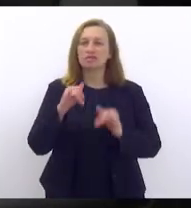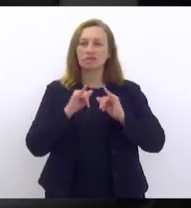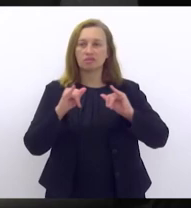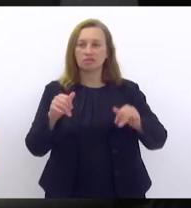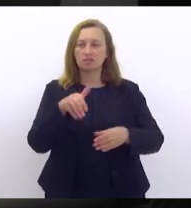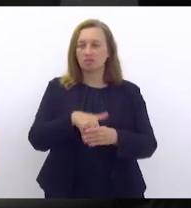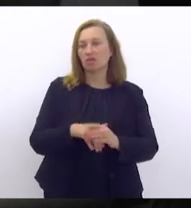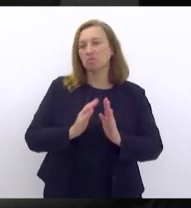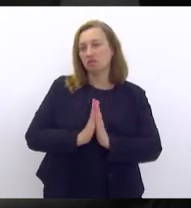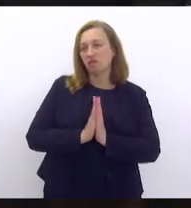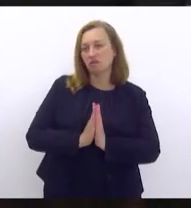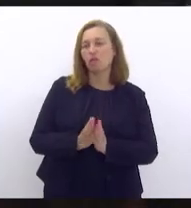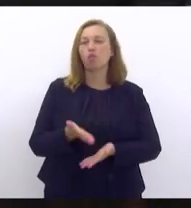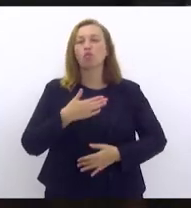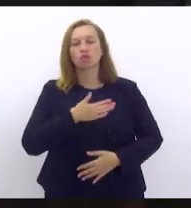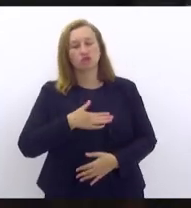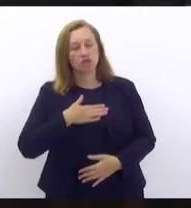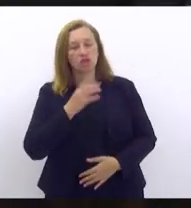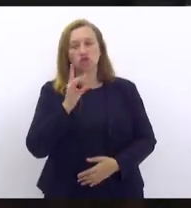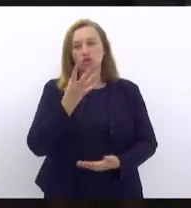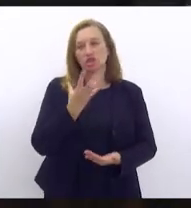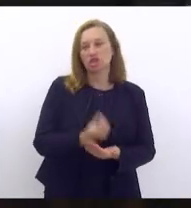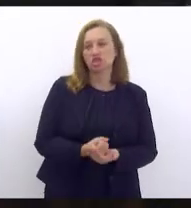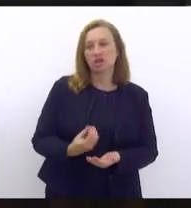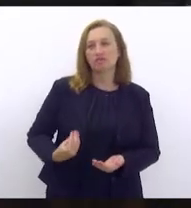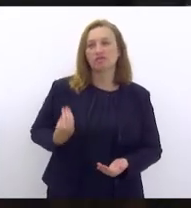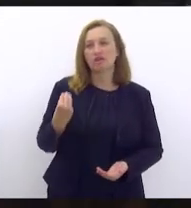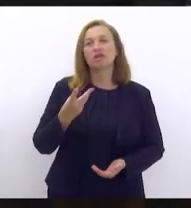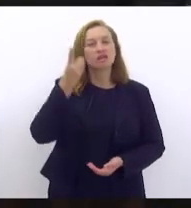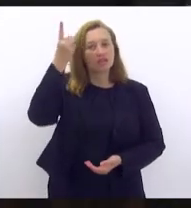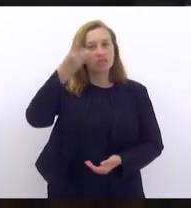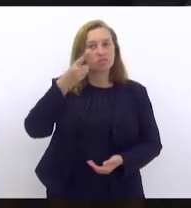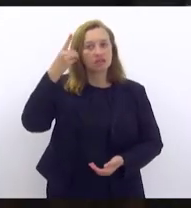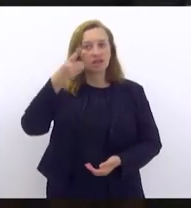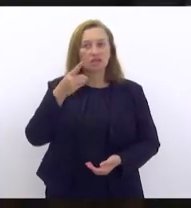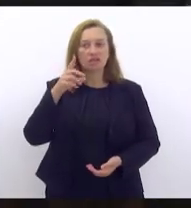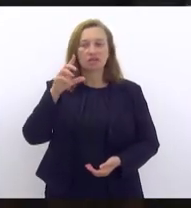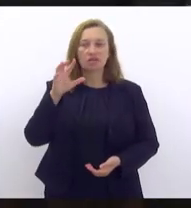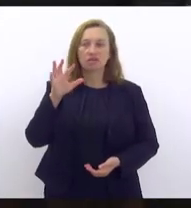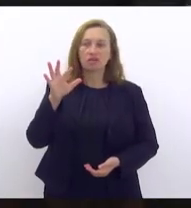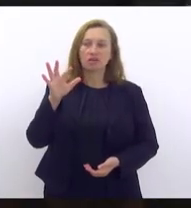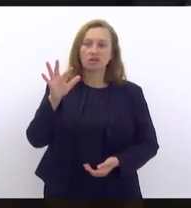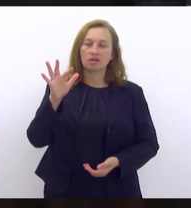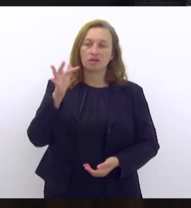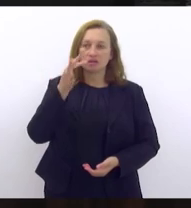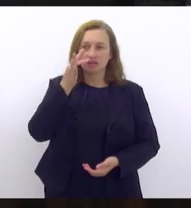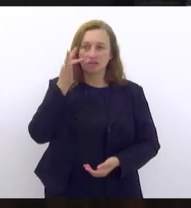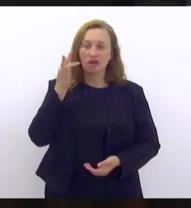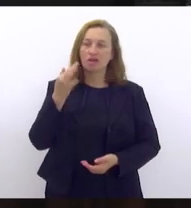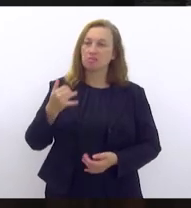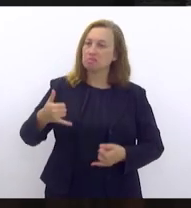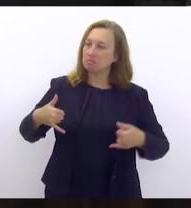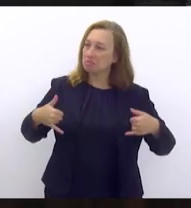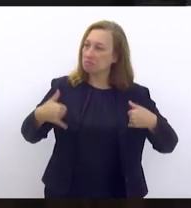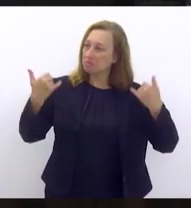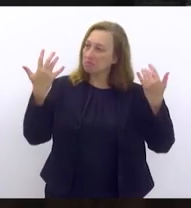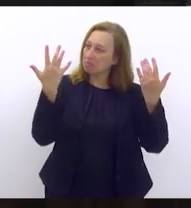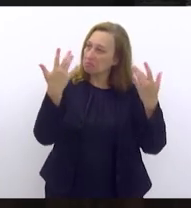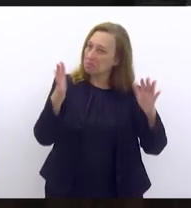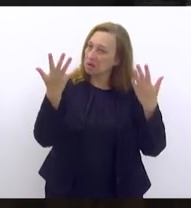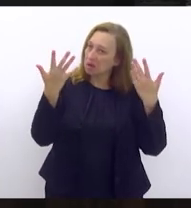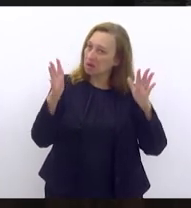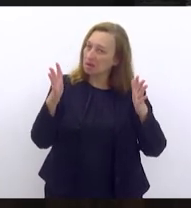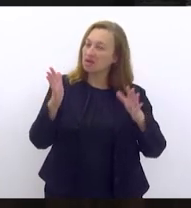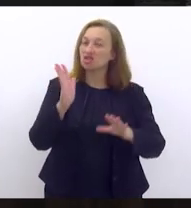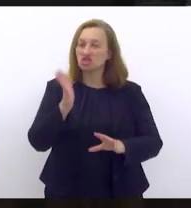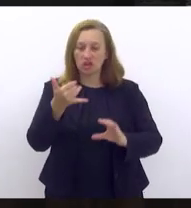favor. Gostaria só de registrar a presença do deputado Flávio Serafini, deixar aqui o nosso feliz aniversário, conforme já dado no grupo,